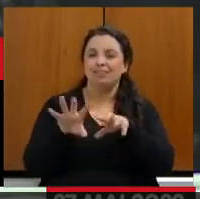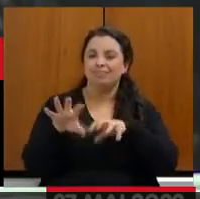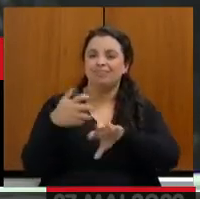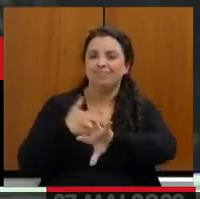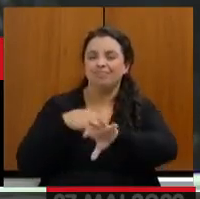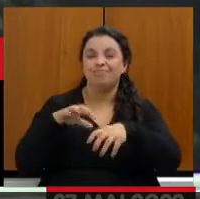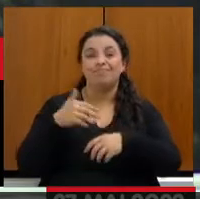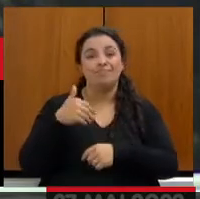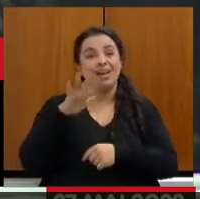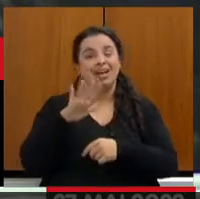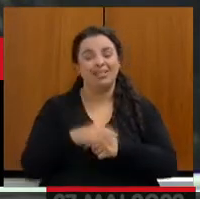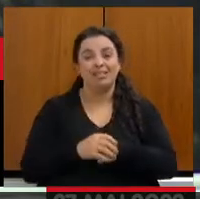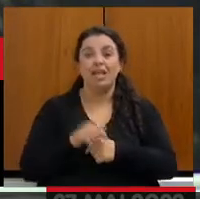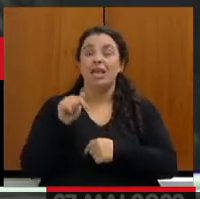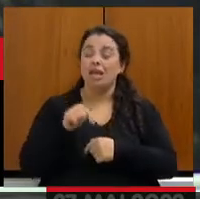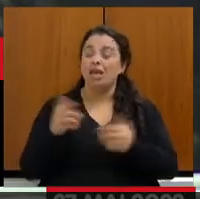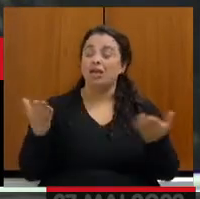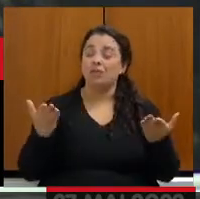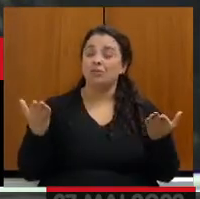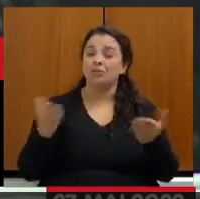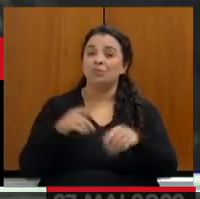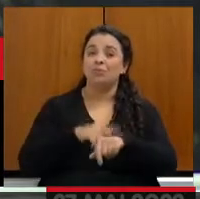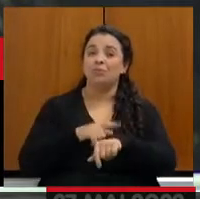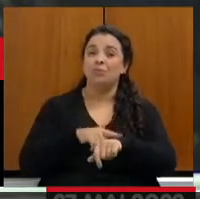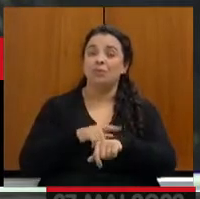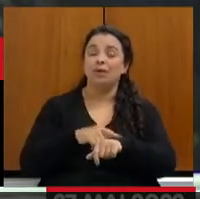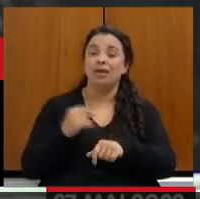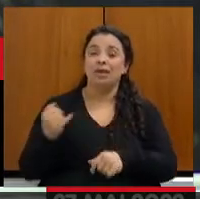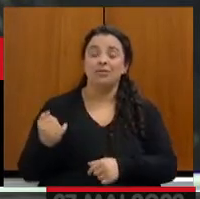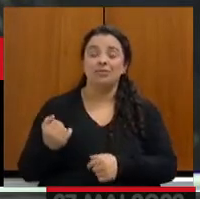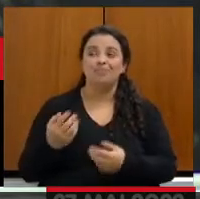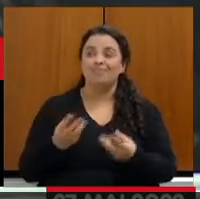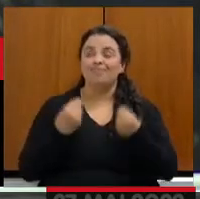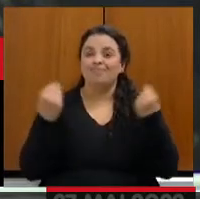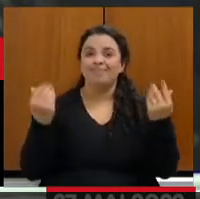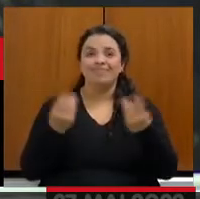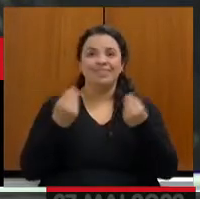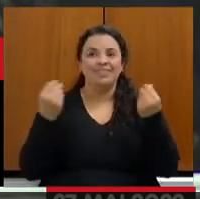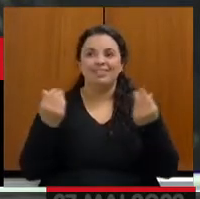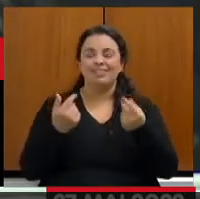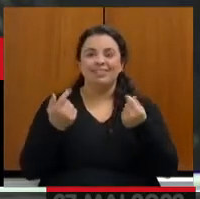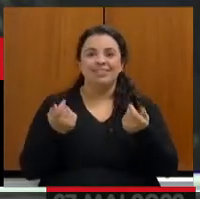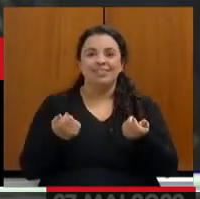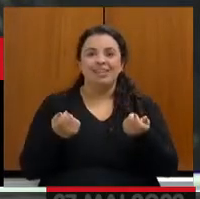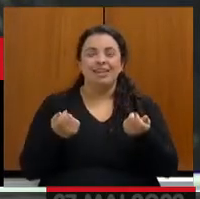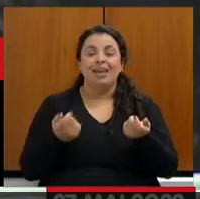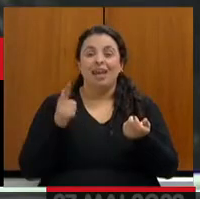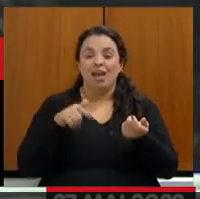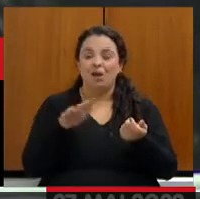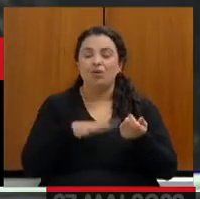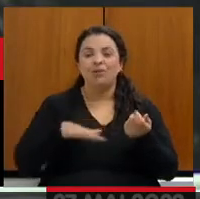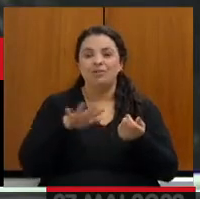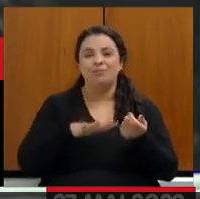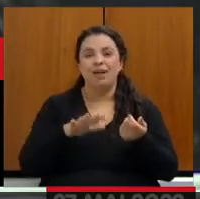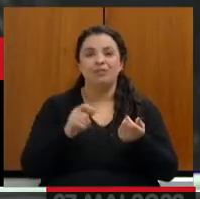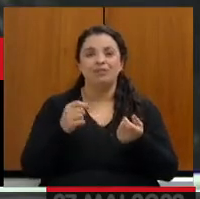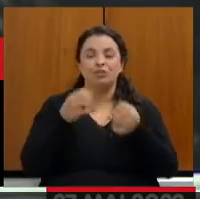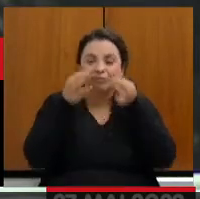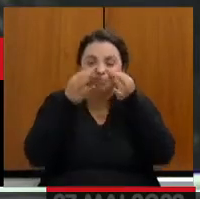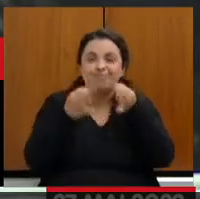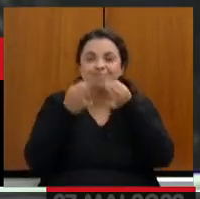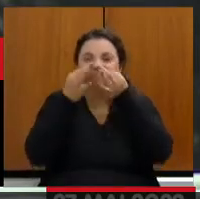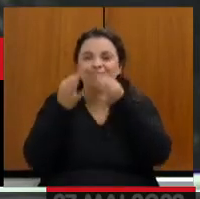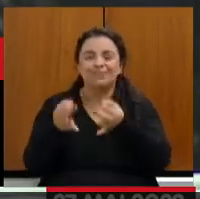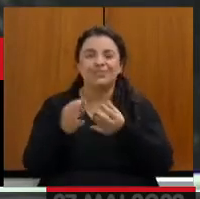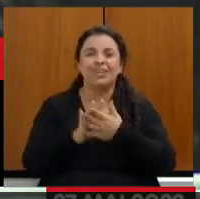momento aqui é muito enriquecedor e eu não tenho palavras para agradecer é um espaço de escuta eu represento